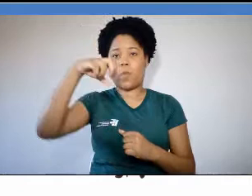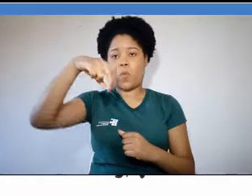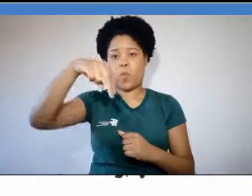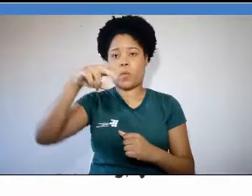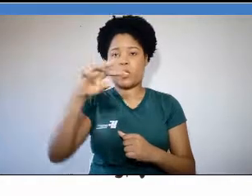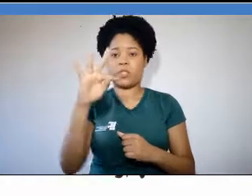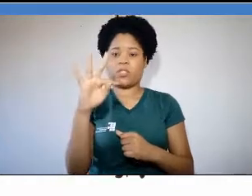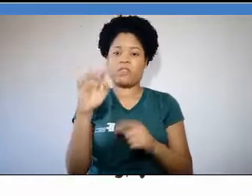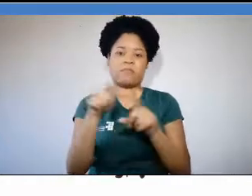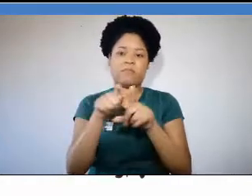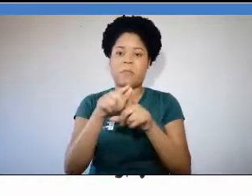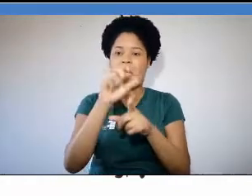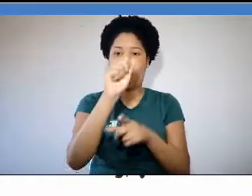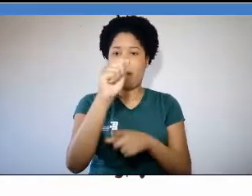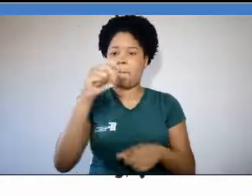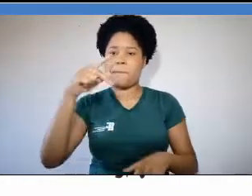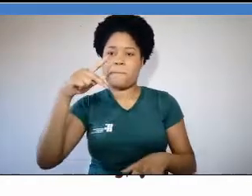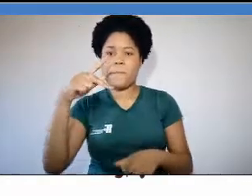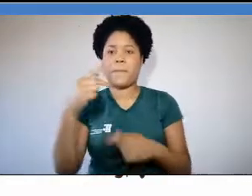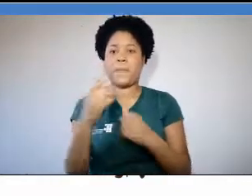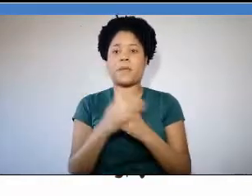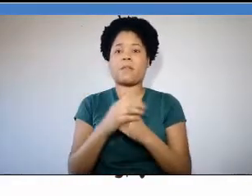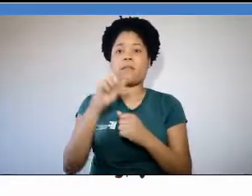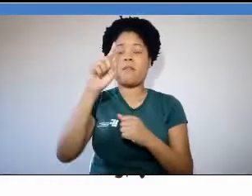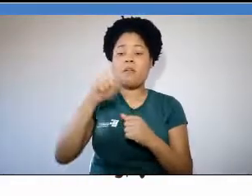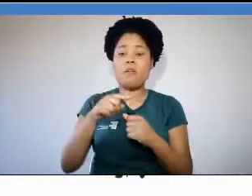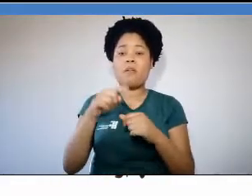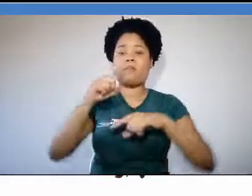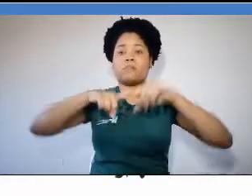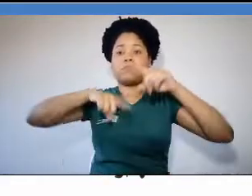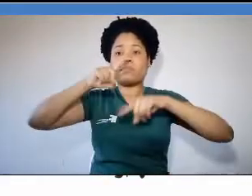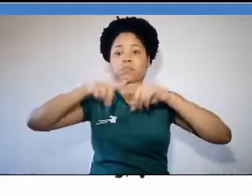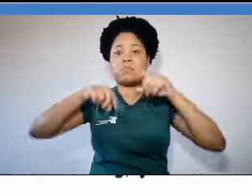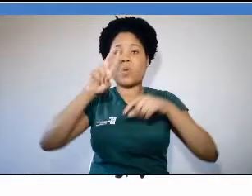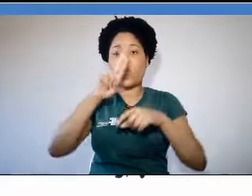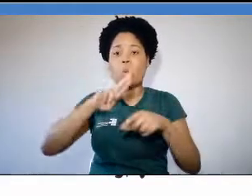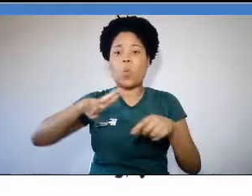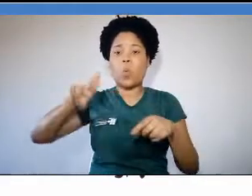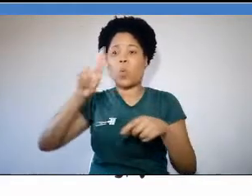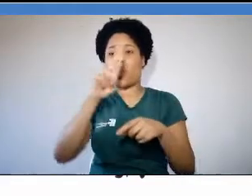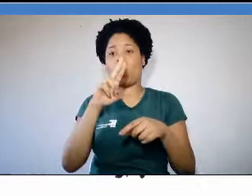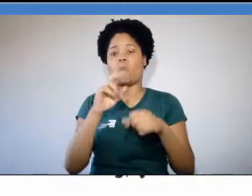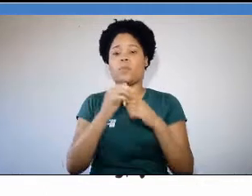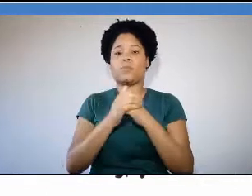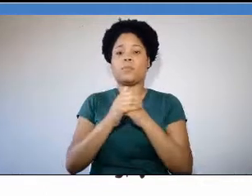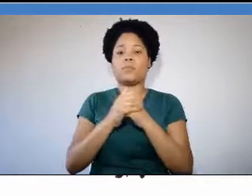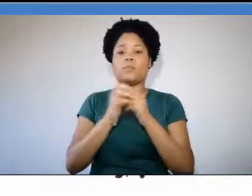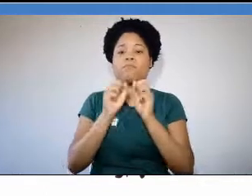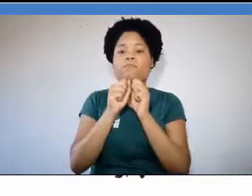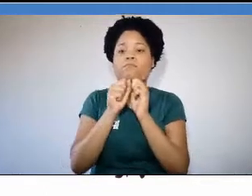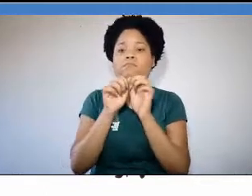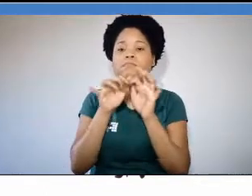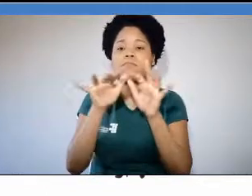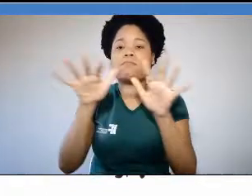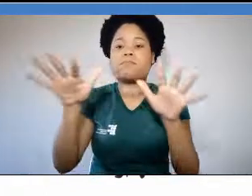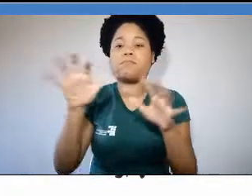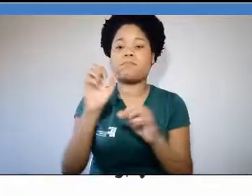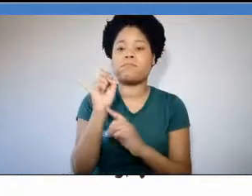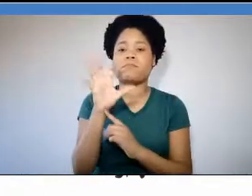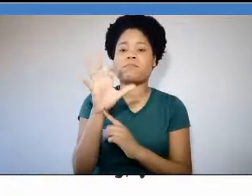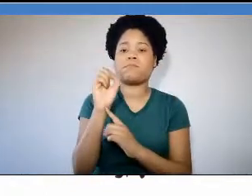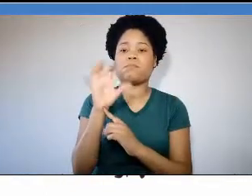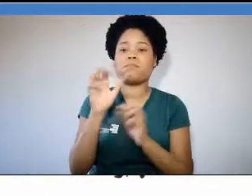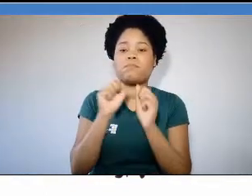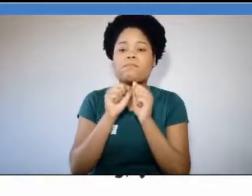também chamado de AP, ou ponto de acesso, é um equipamento utilizado, né, como um distribuidor